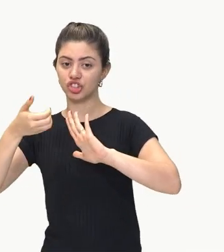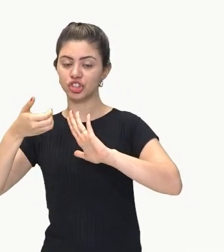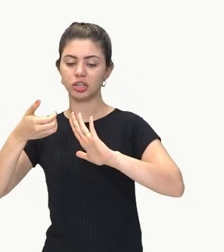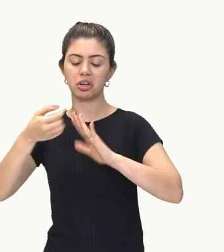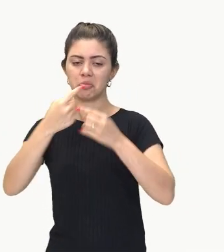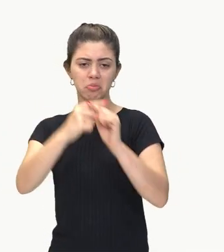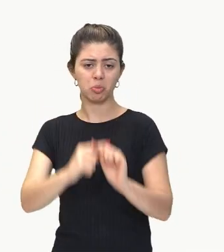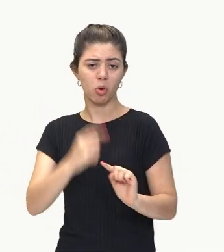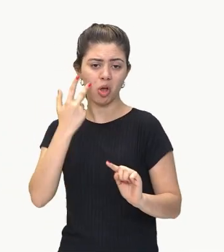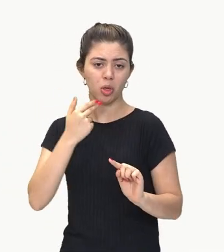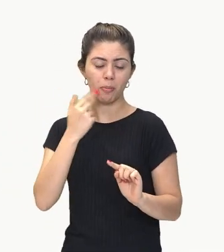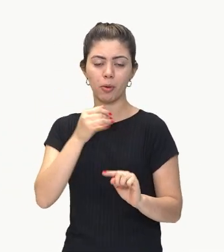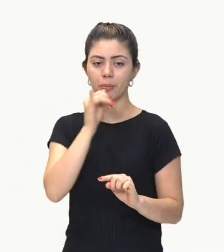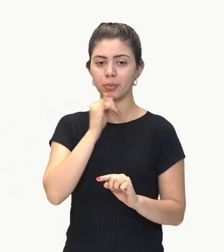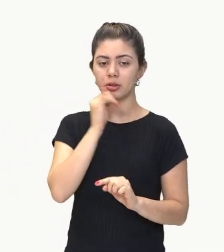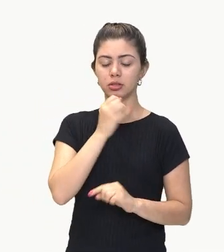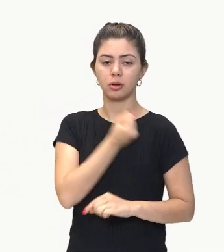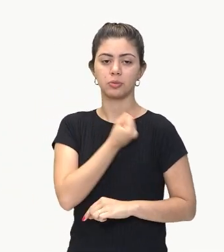Por exemplo, o número